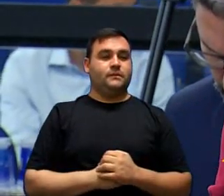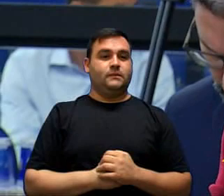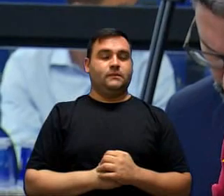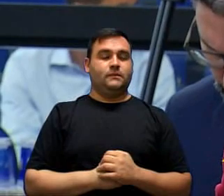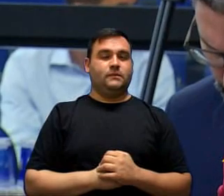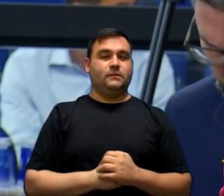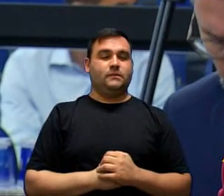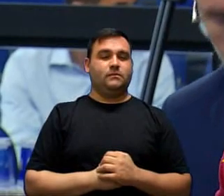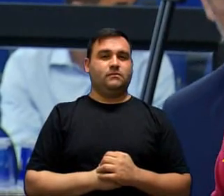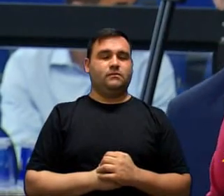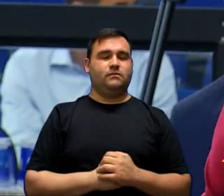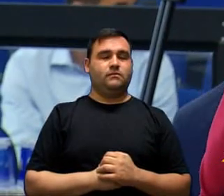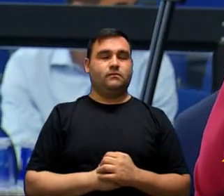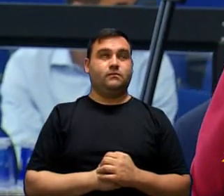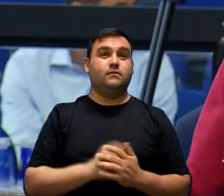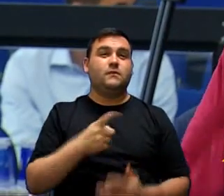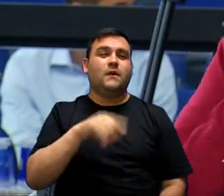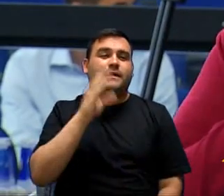Vamos a